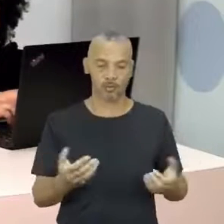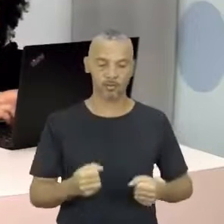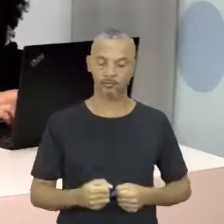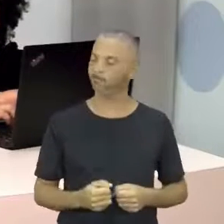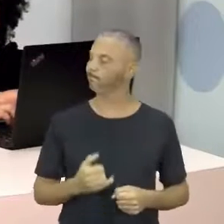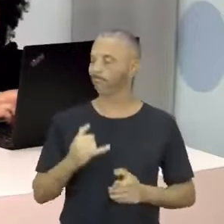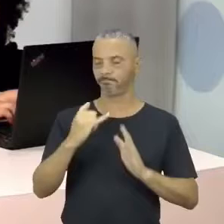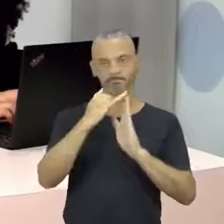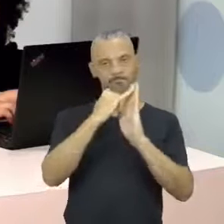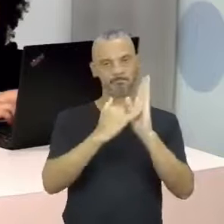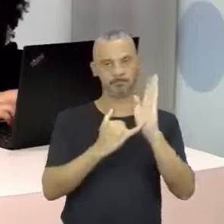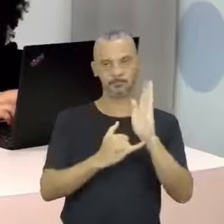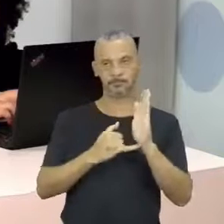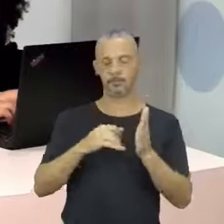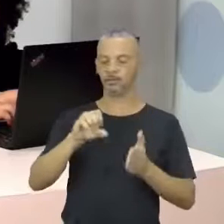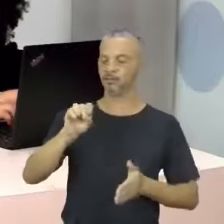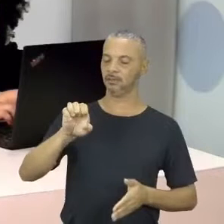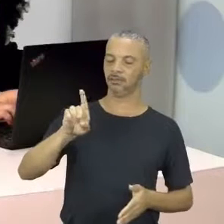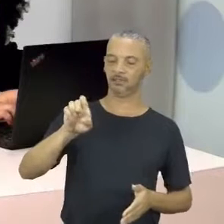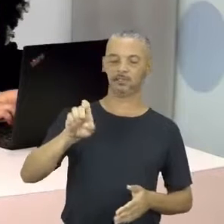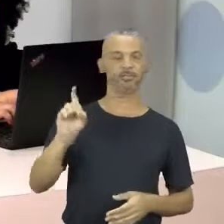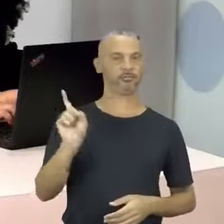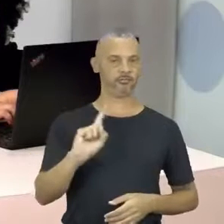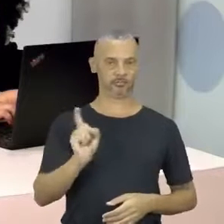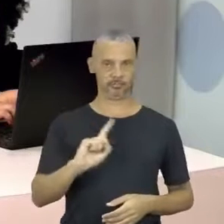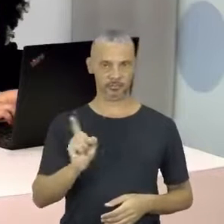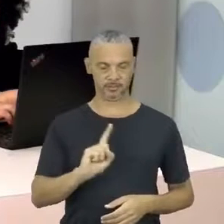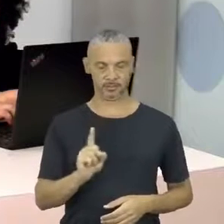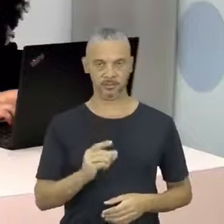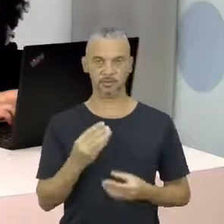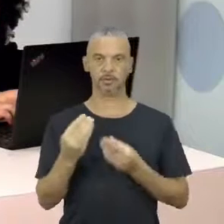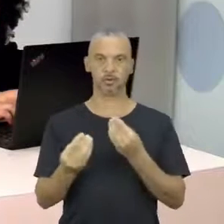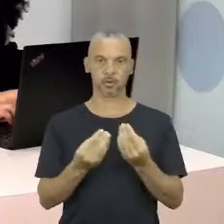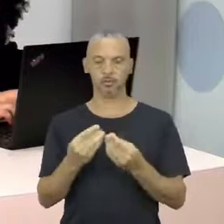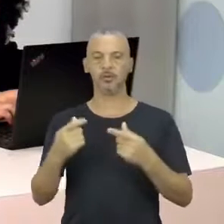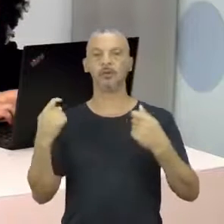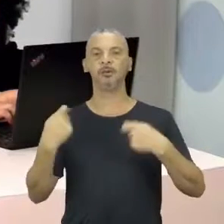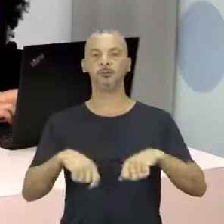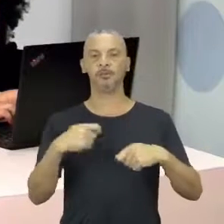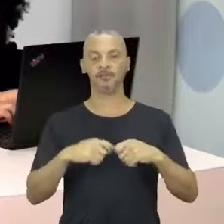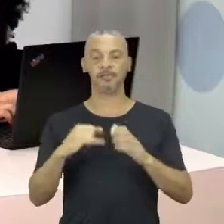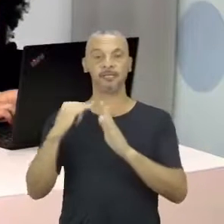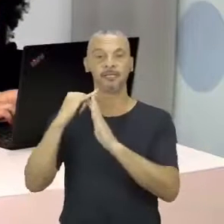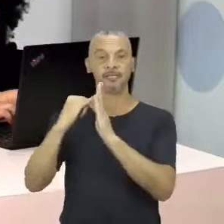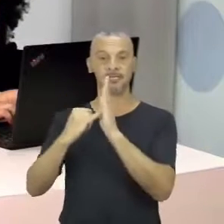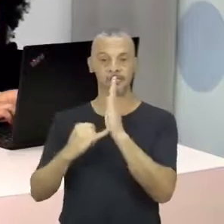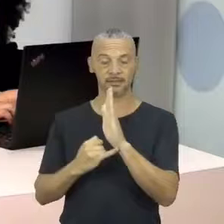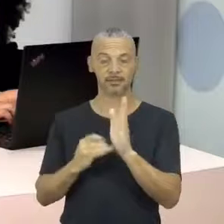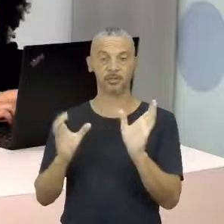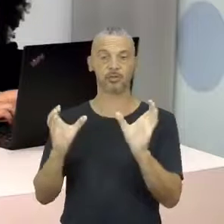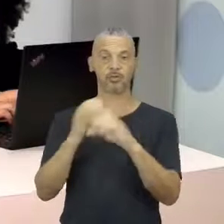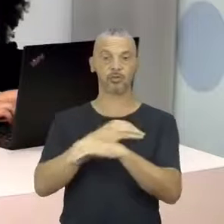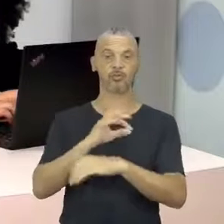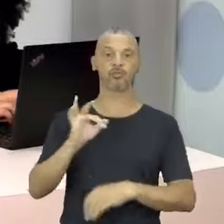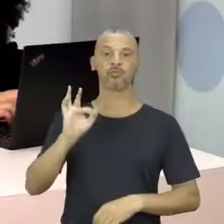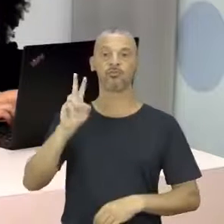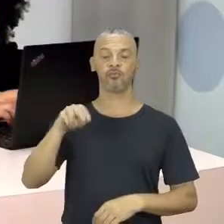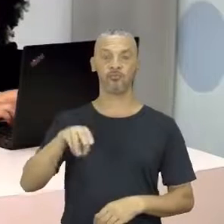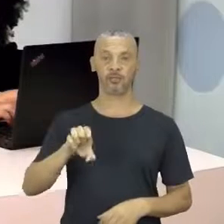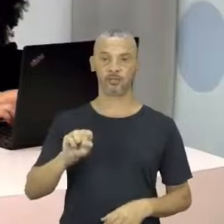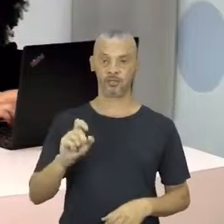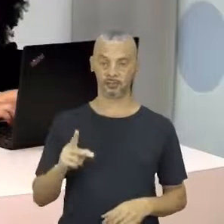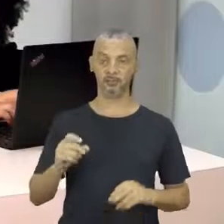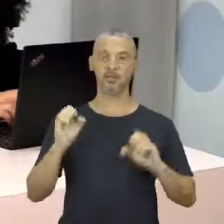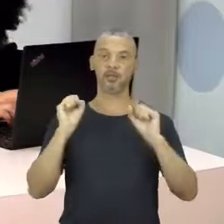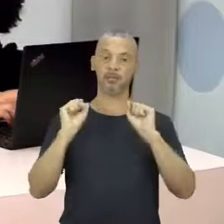faz inscrição na sede, né? O pré-requisito para estar realizando a inscrição na sede é ter realizado a inscrição no concurso da VUNESP. Ele